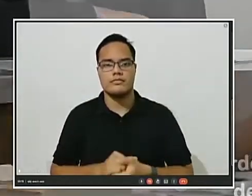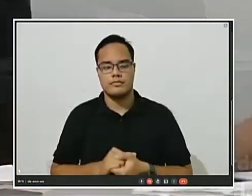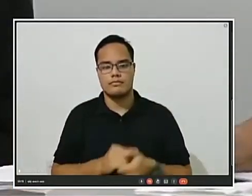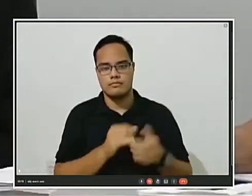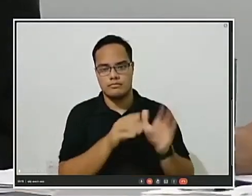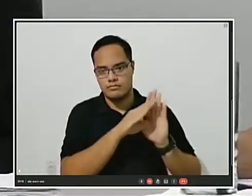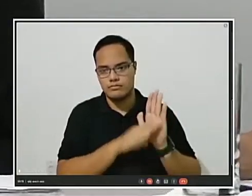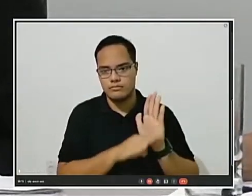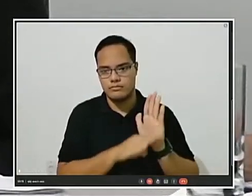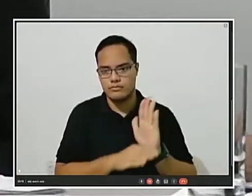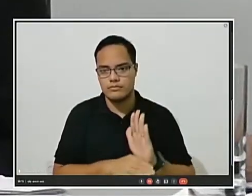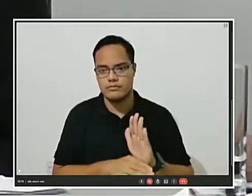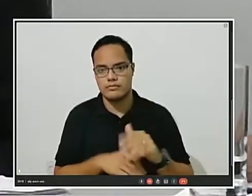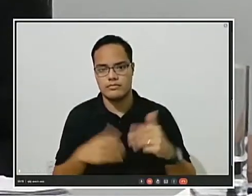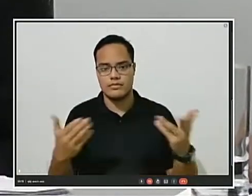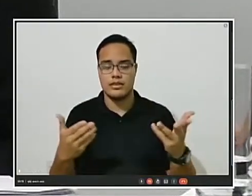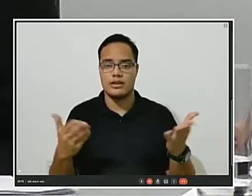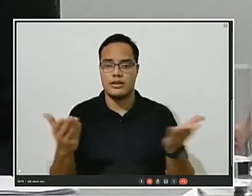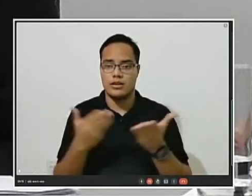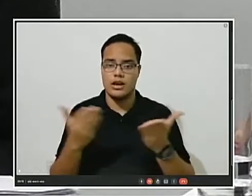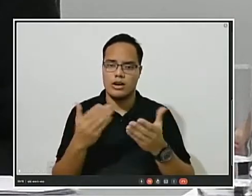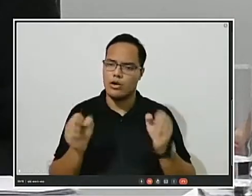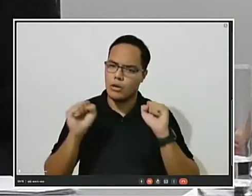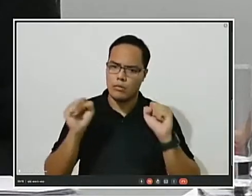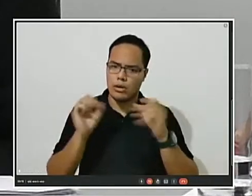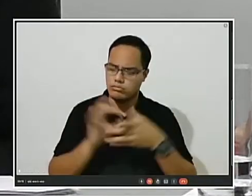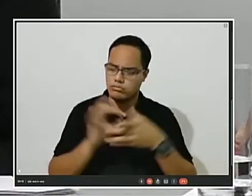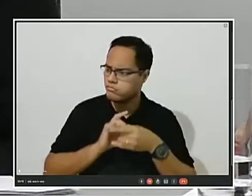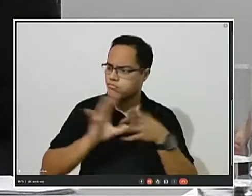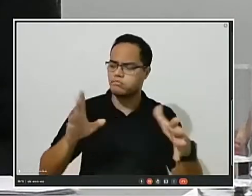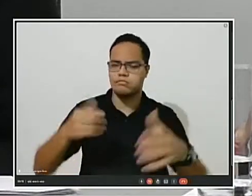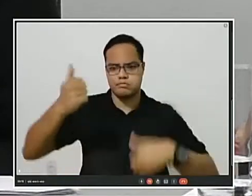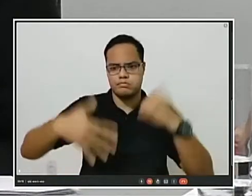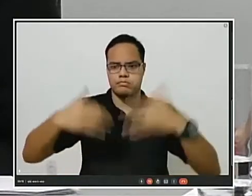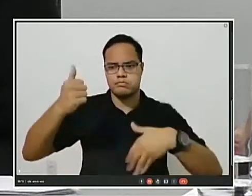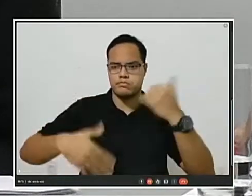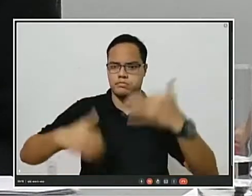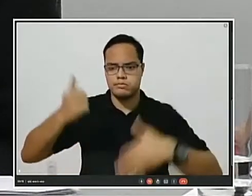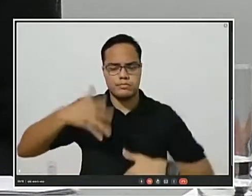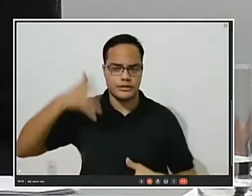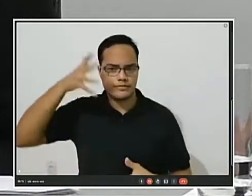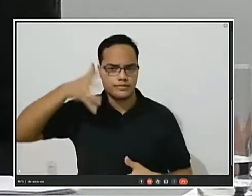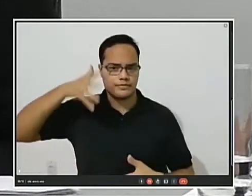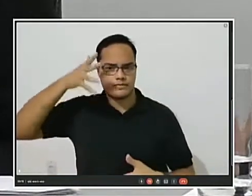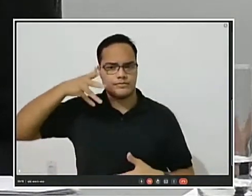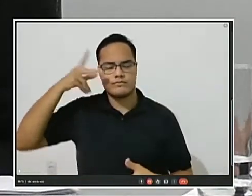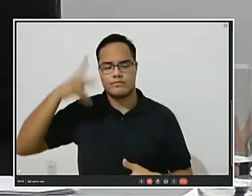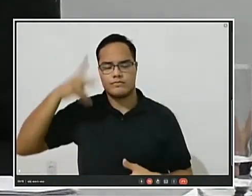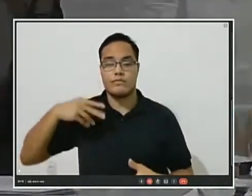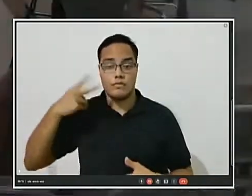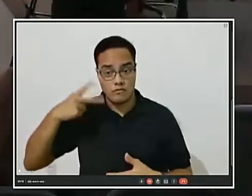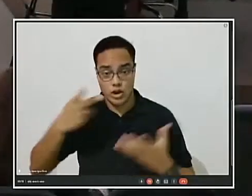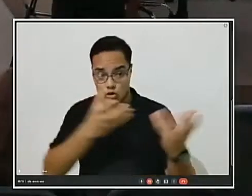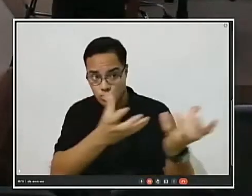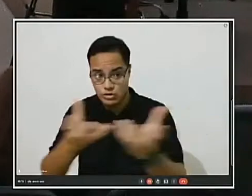do dia, deixo livre a palavra aos nobres vereadores que dela desejarem fazer uso.